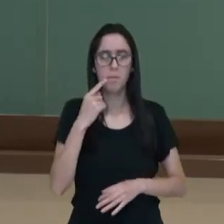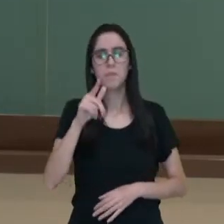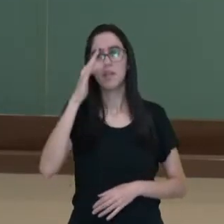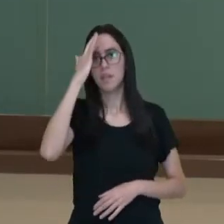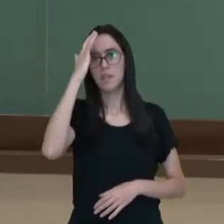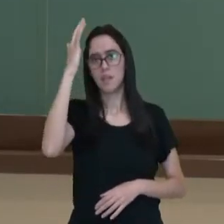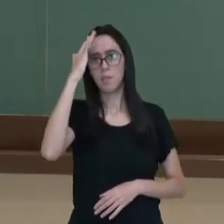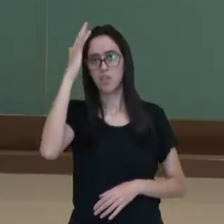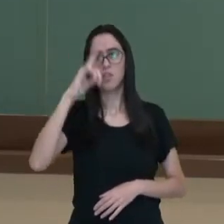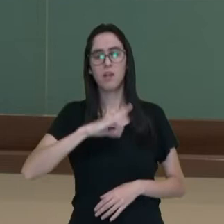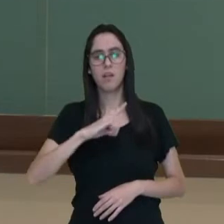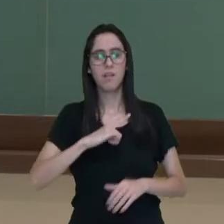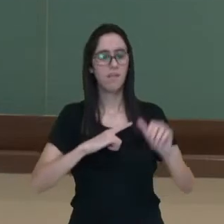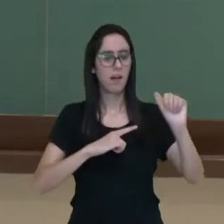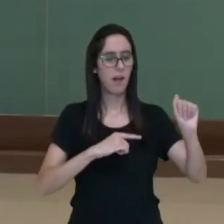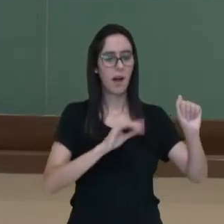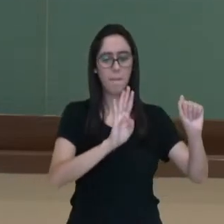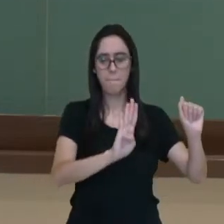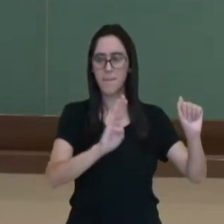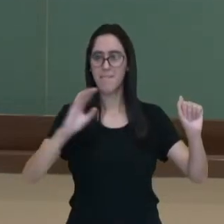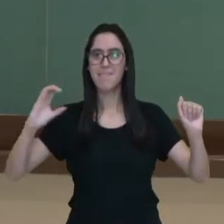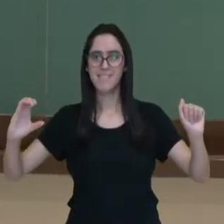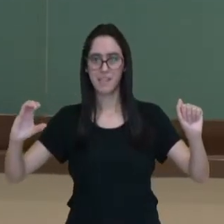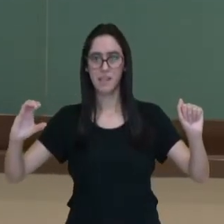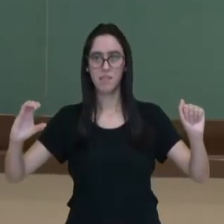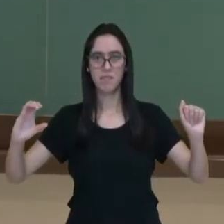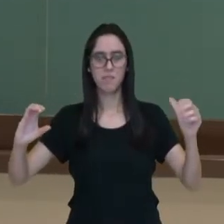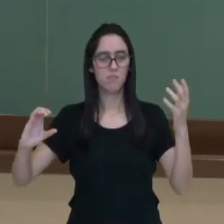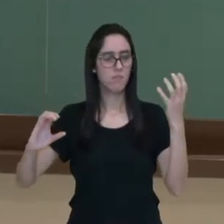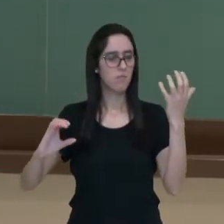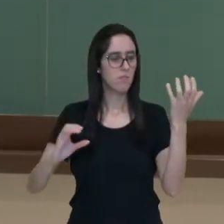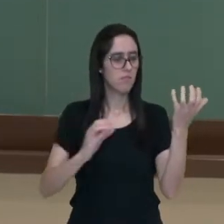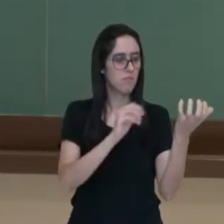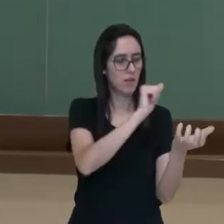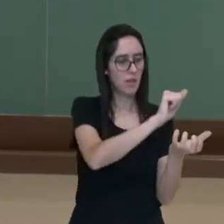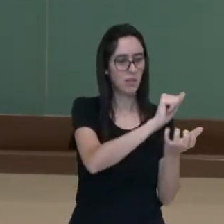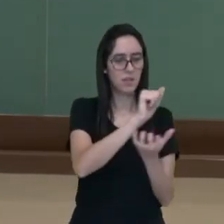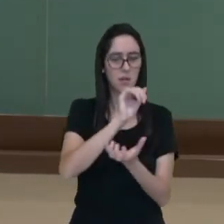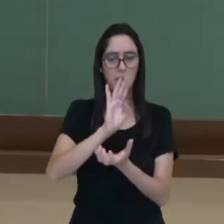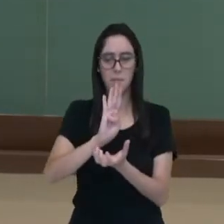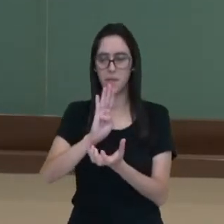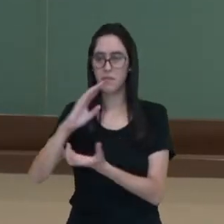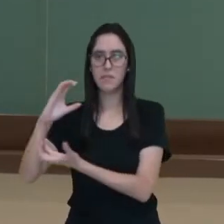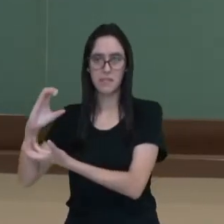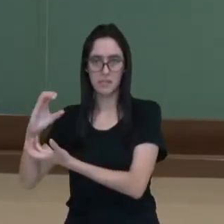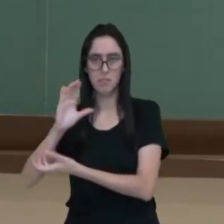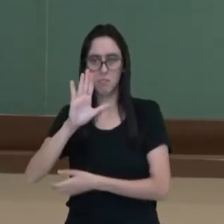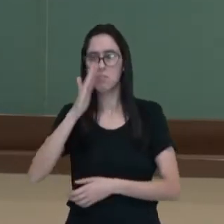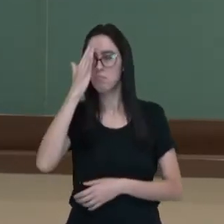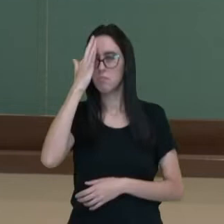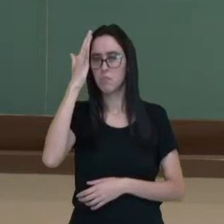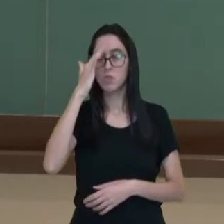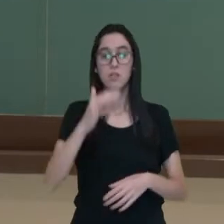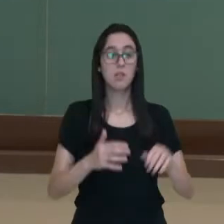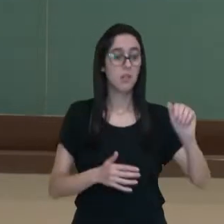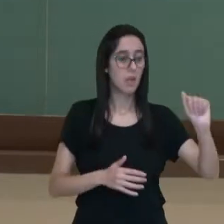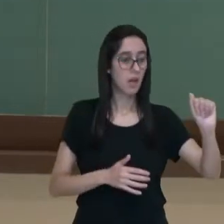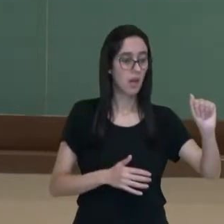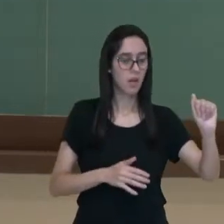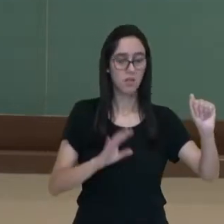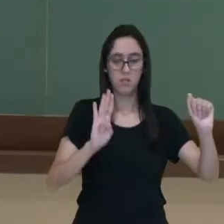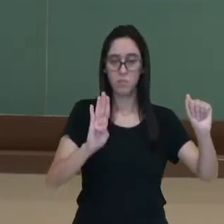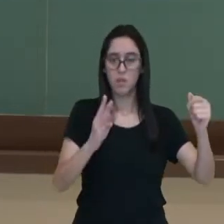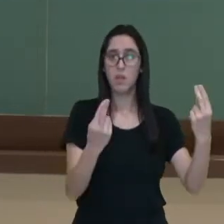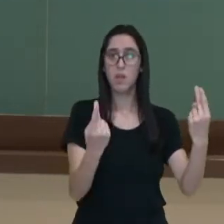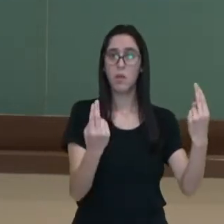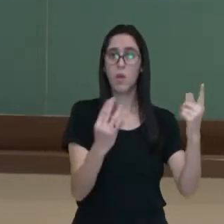lá três corpos, A, B e C. Corpo A, corpo B e corpo C. Se a temperatura do A for igual à temperatura